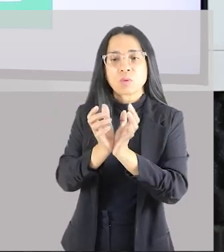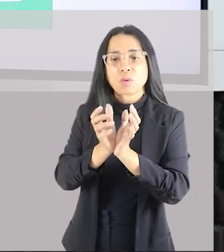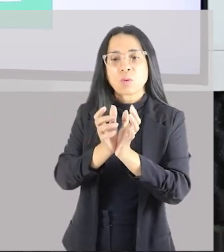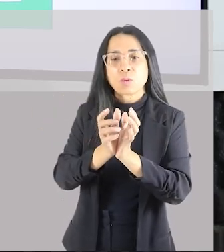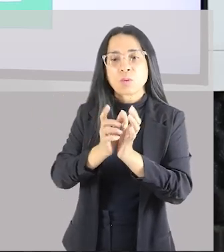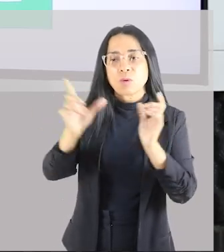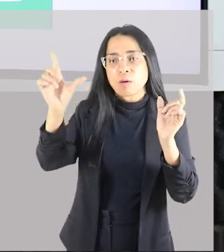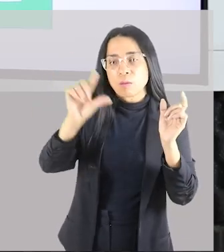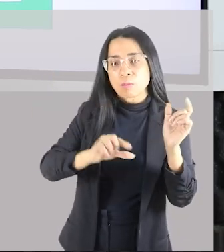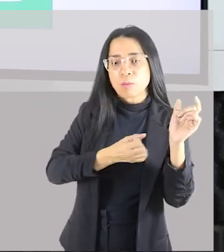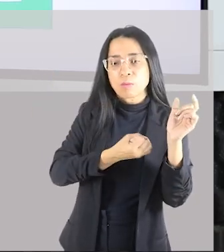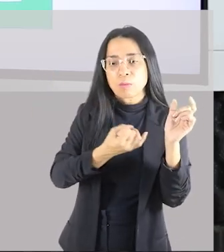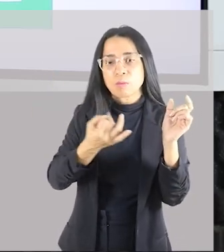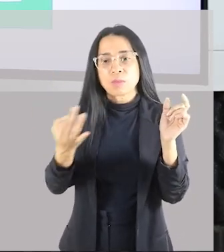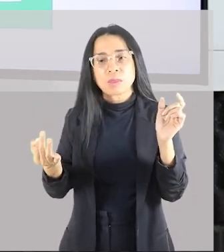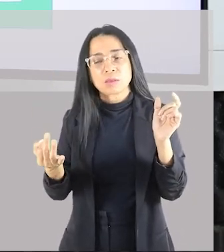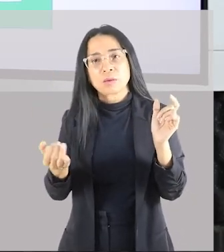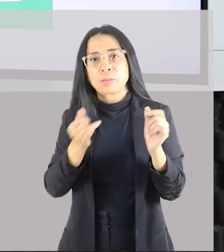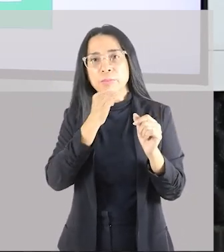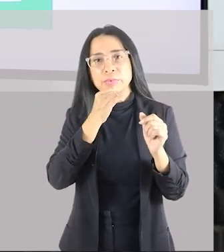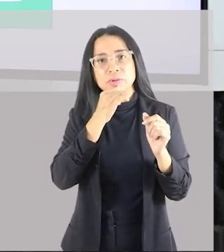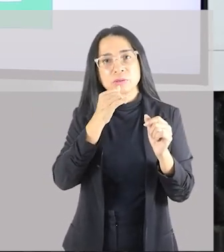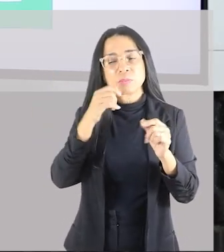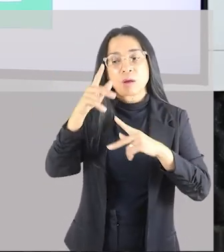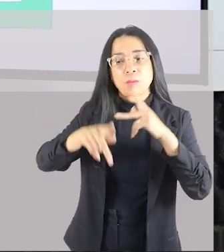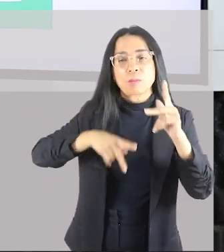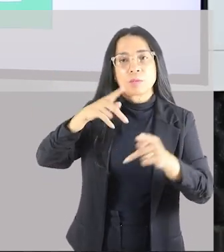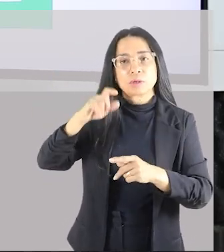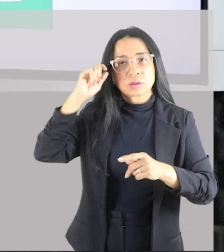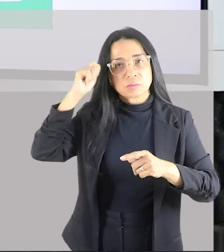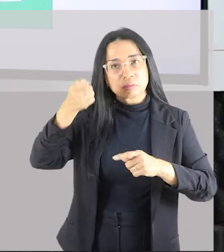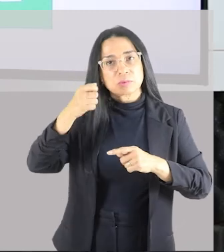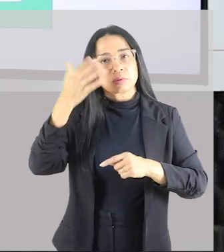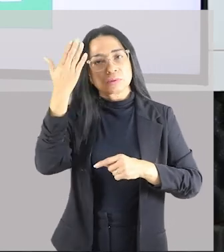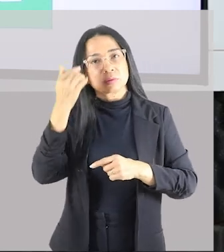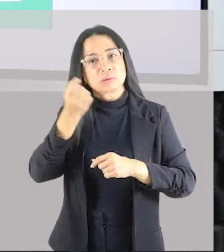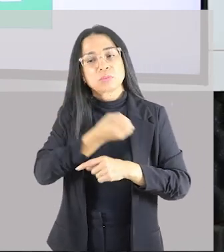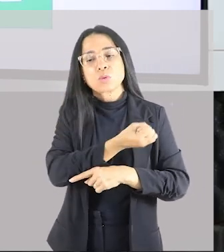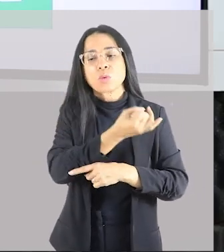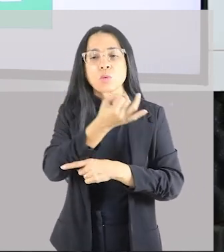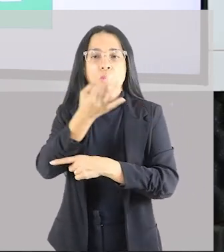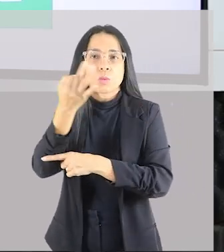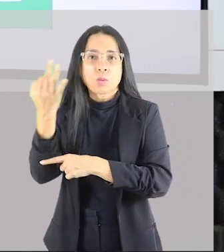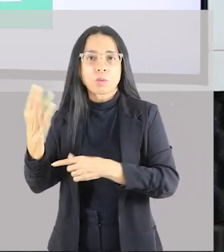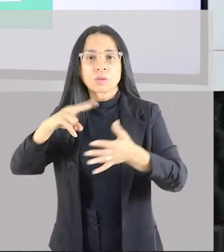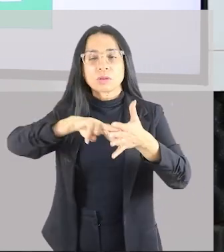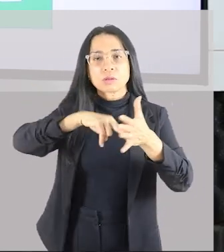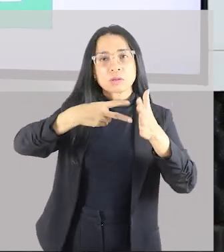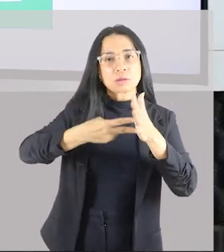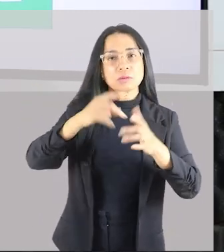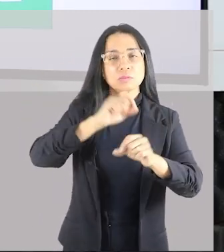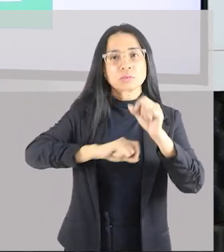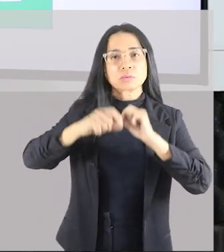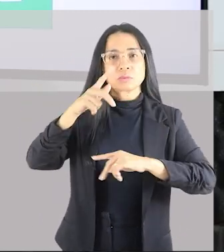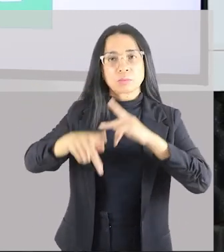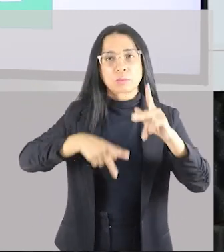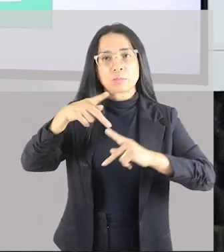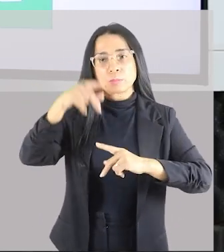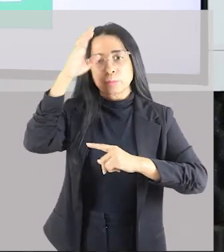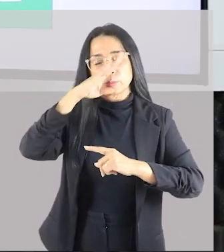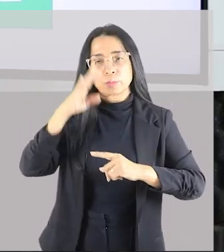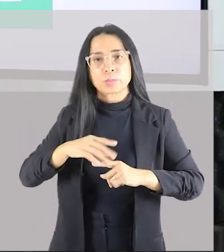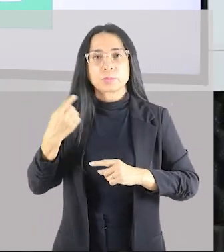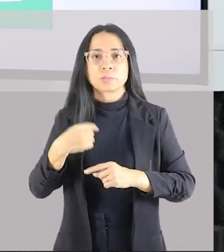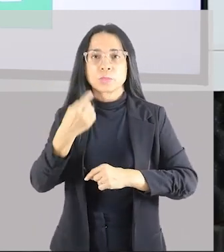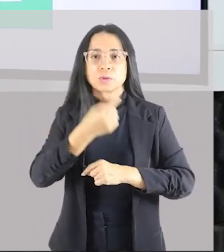o caso, por exemplo, da população negra, porque a gente sabe que é um quantitativo significativo na população brasileira.